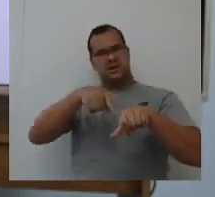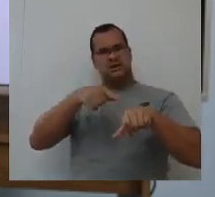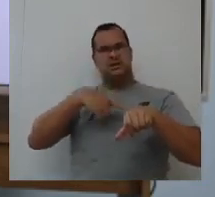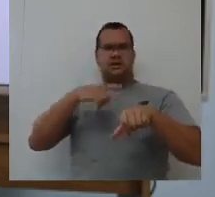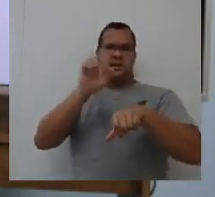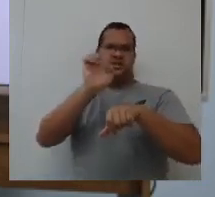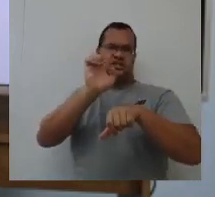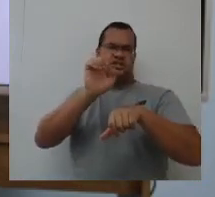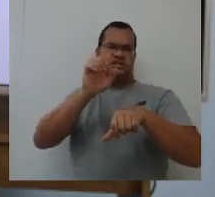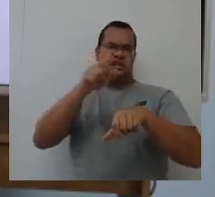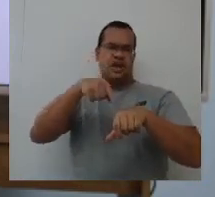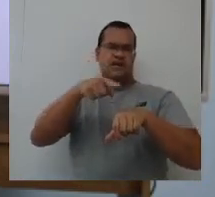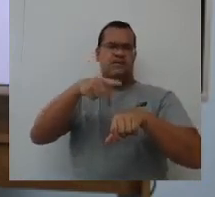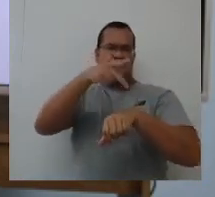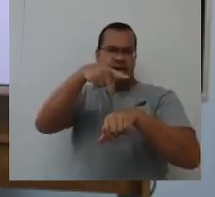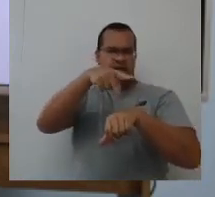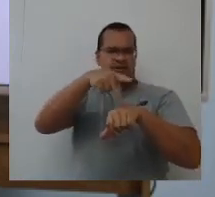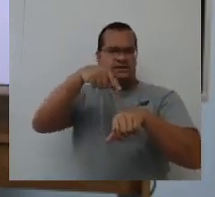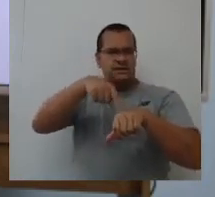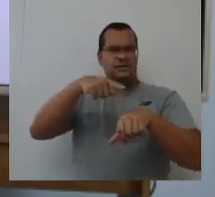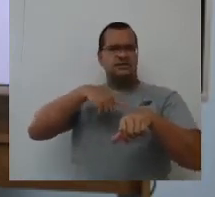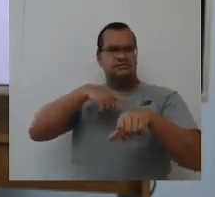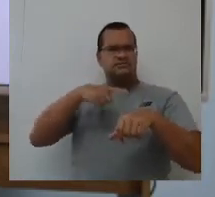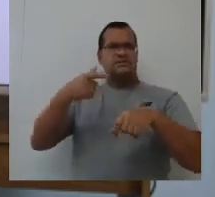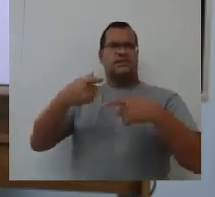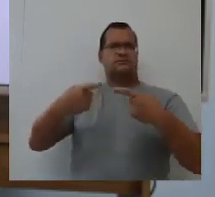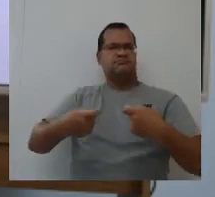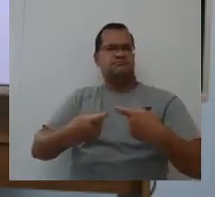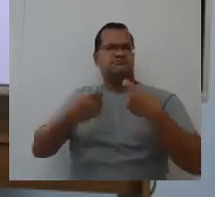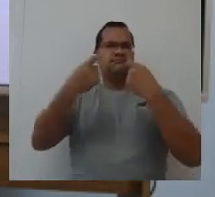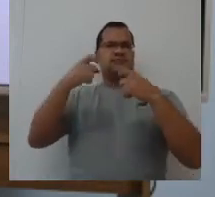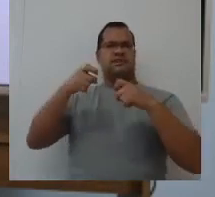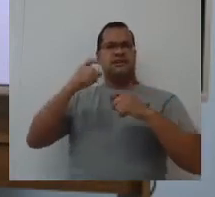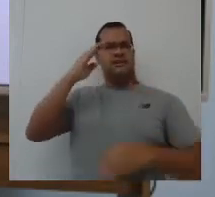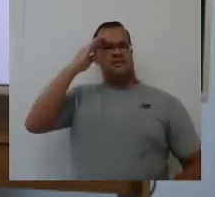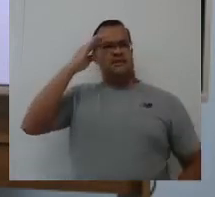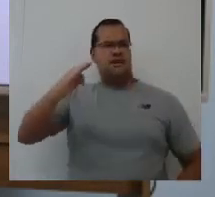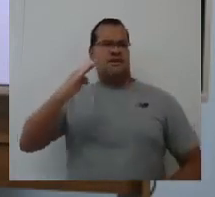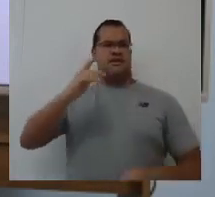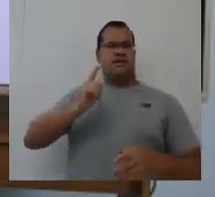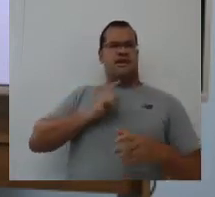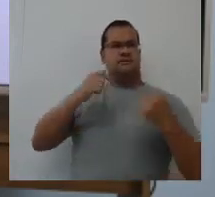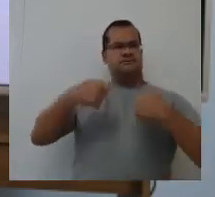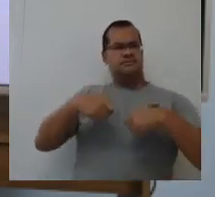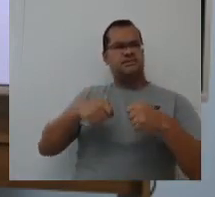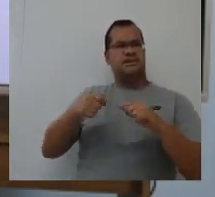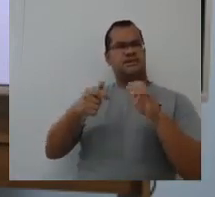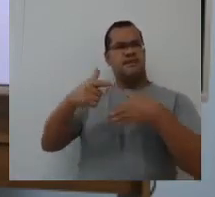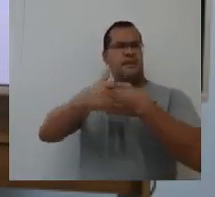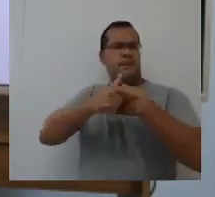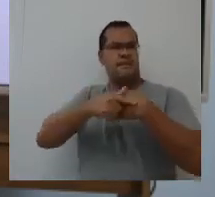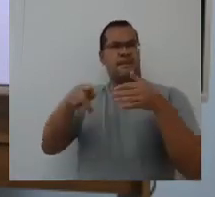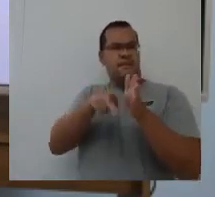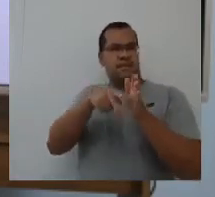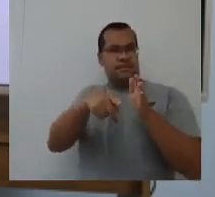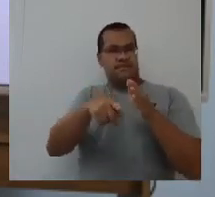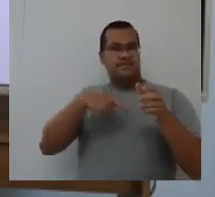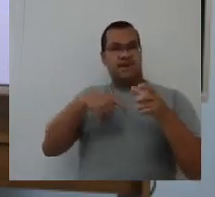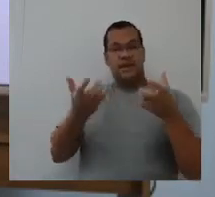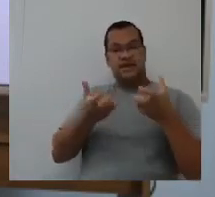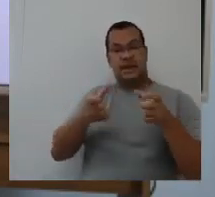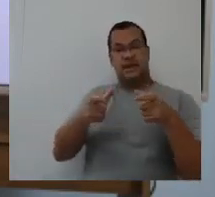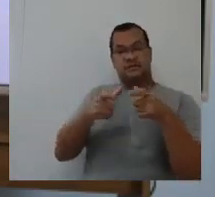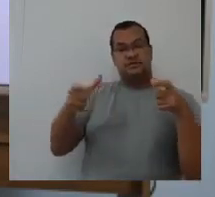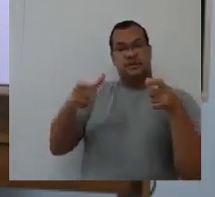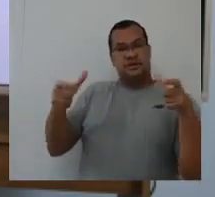nações-estados, porque aí o Estado tem aí papel da Força Armada, da lei, então elas procuram efetivar para expandir os seus territórios,